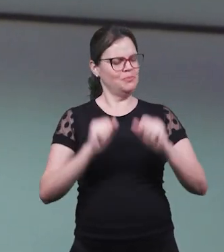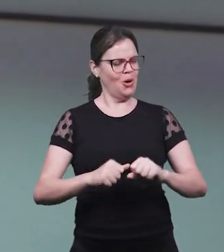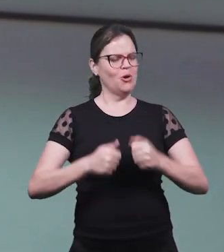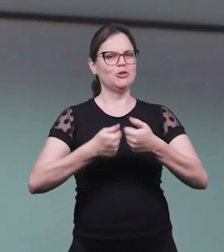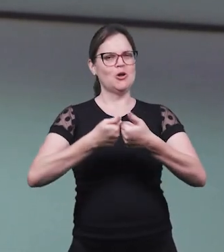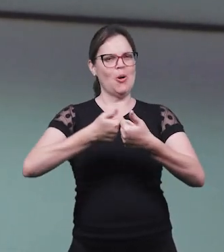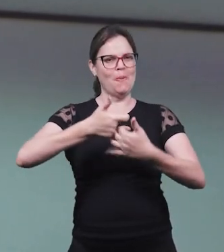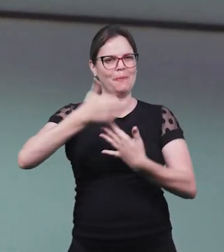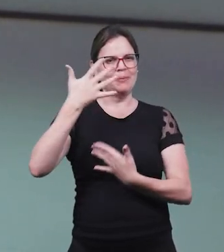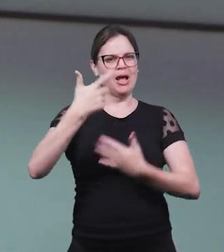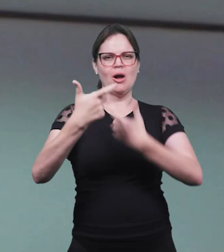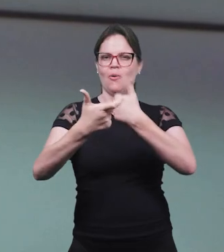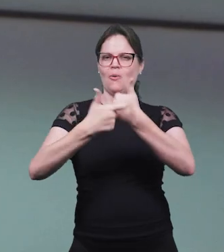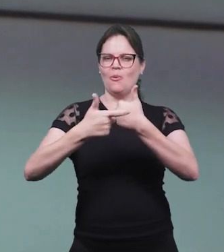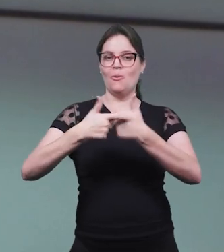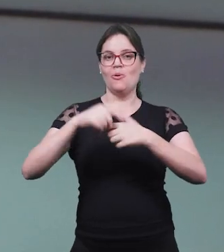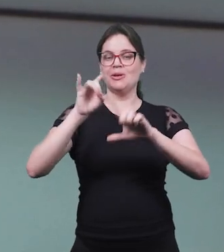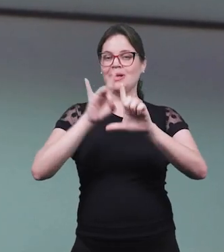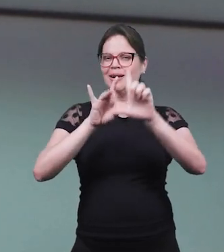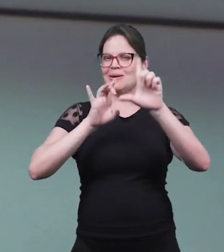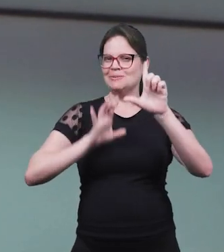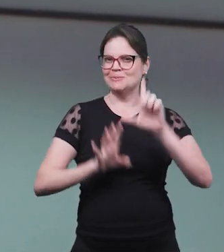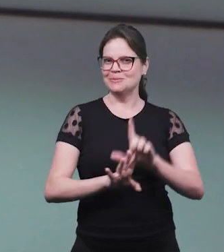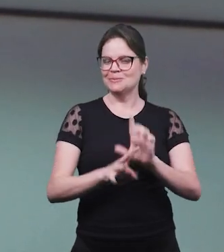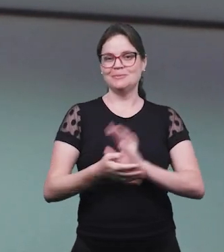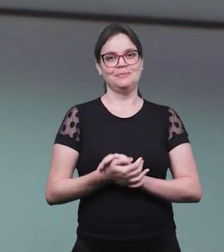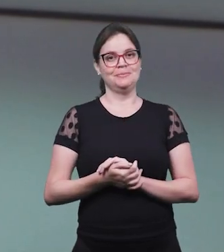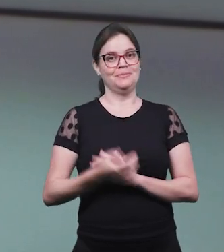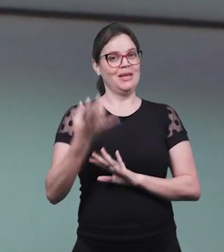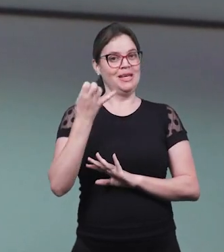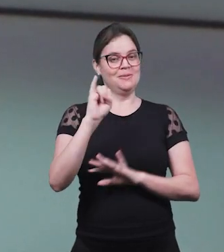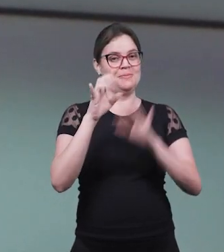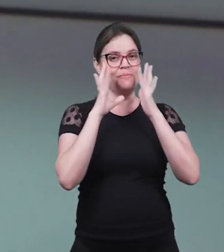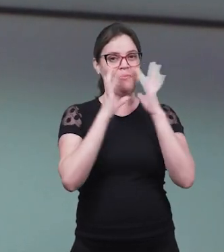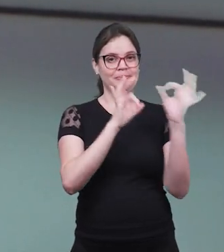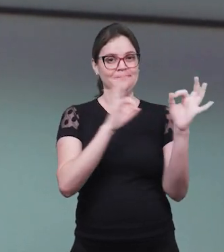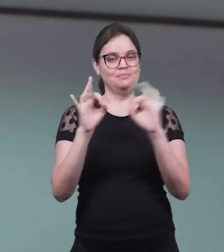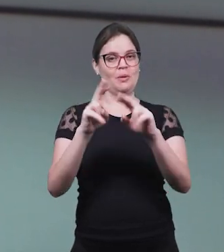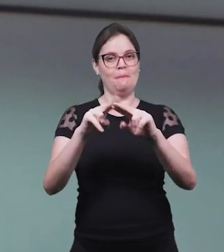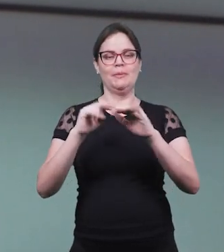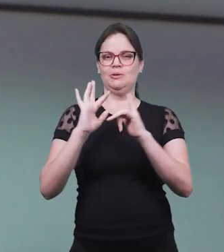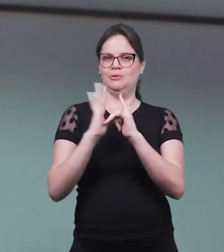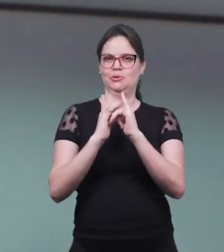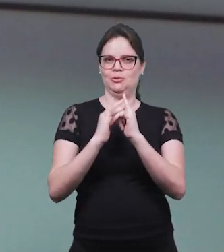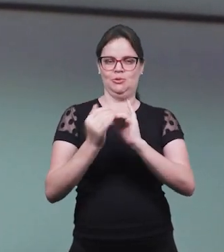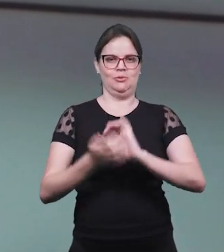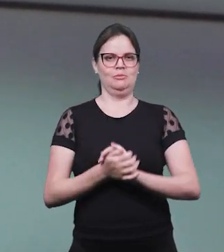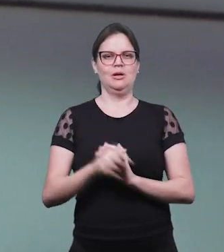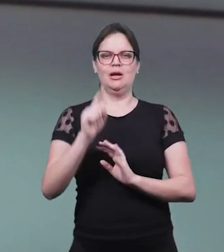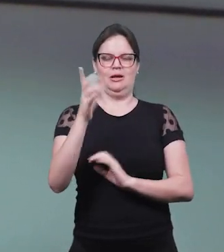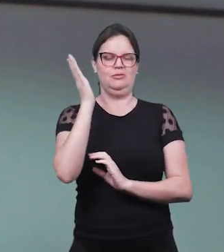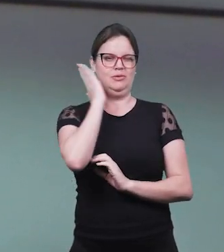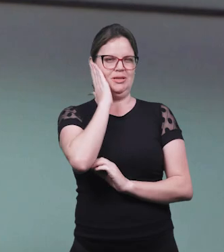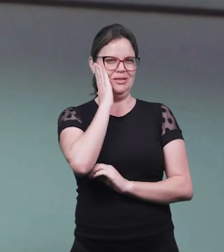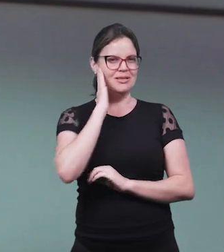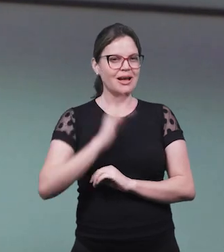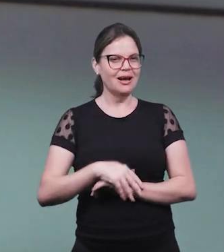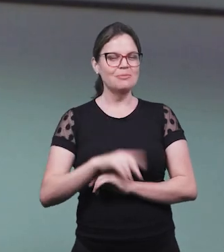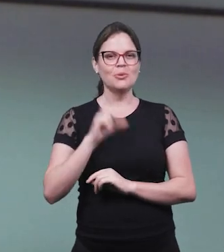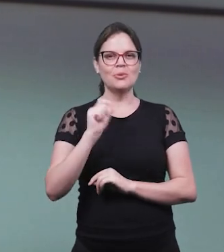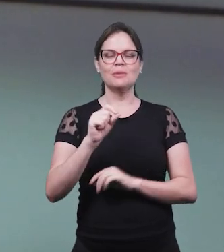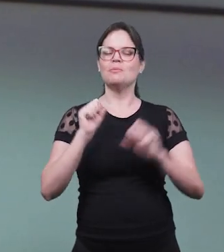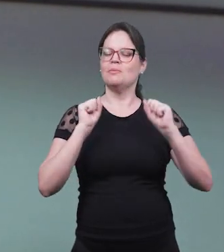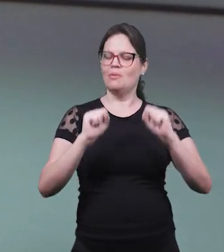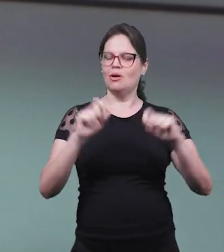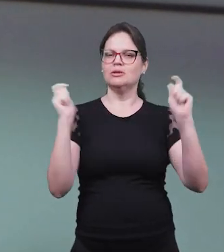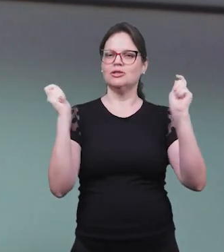Comente, curta, compartilhe se você está aqui nos assistindo pelo YouTube. E já sabe que também pode